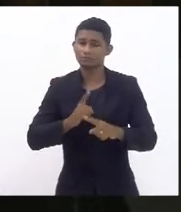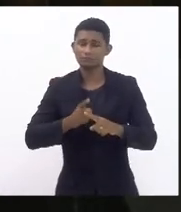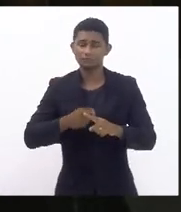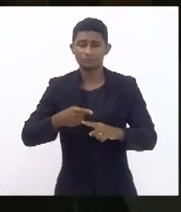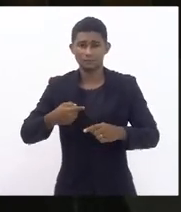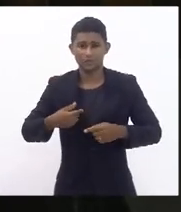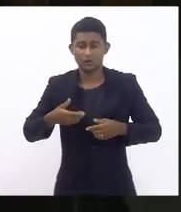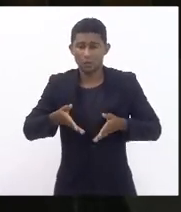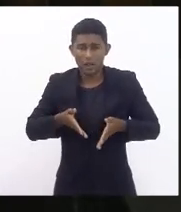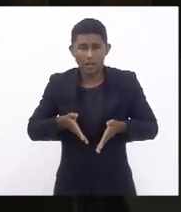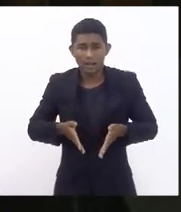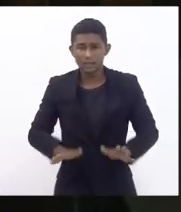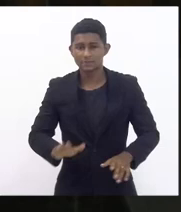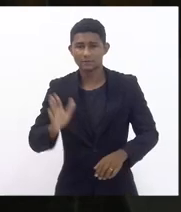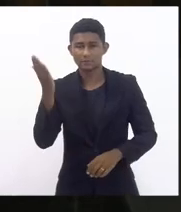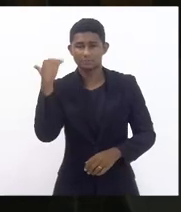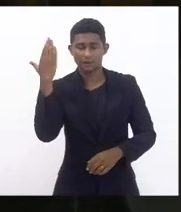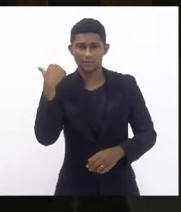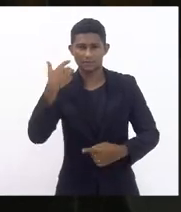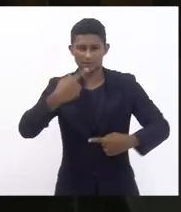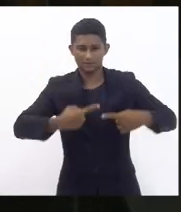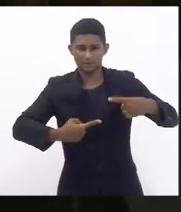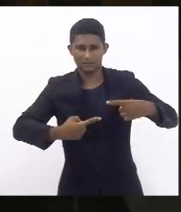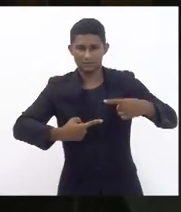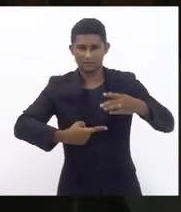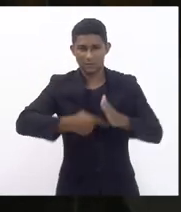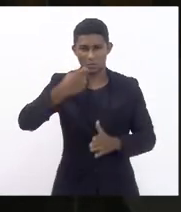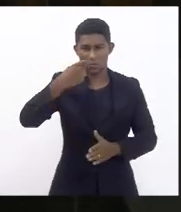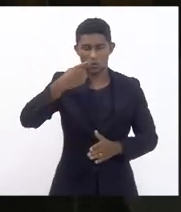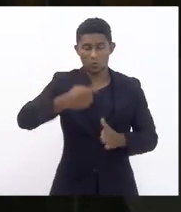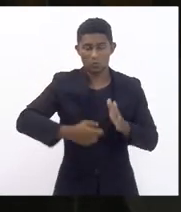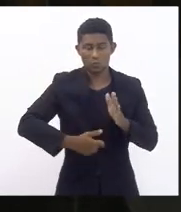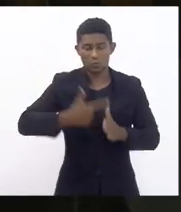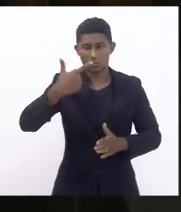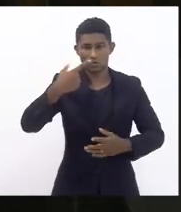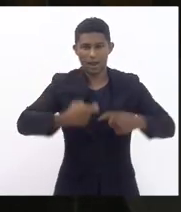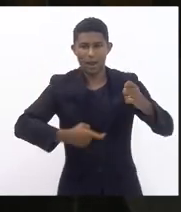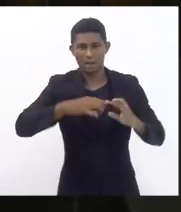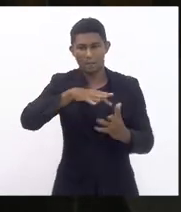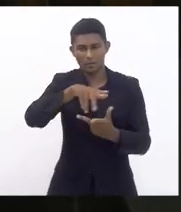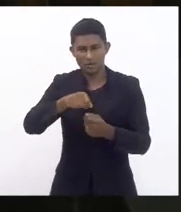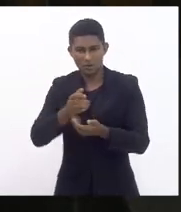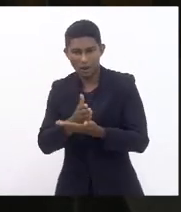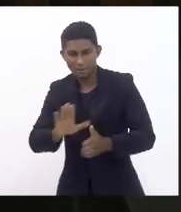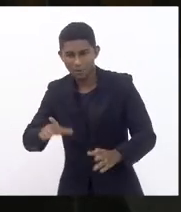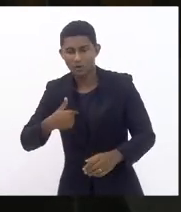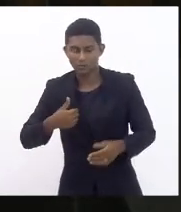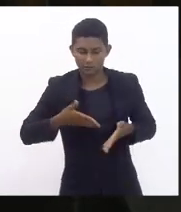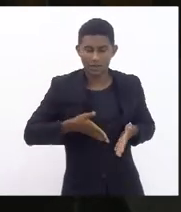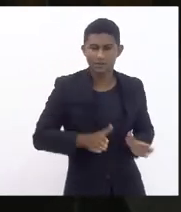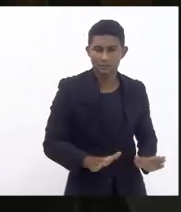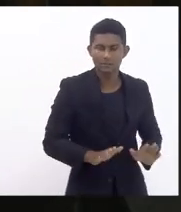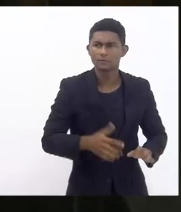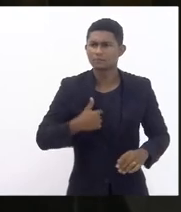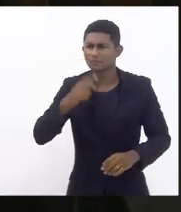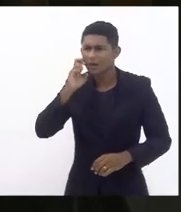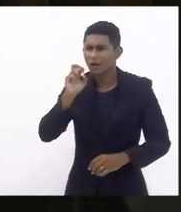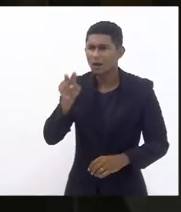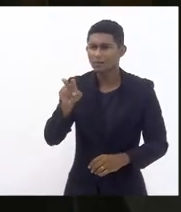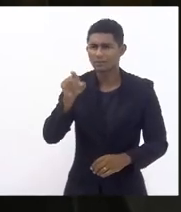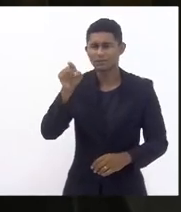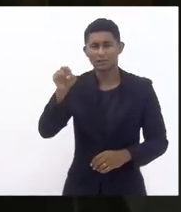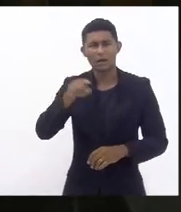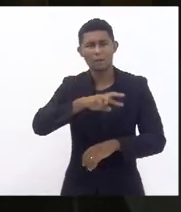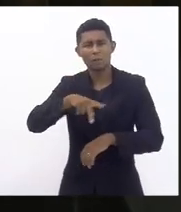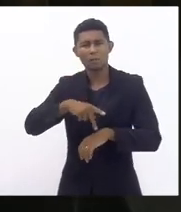tinha acabado a Segunda Guerra Mundial, do que essa absurda invasão, que é